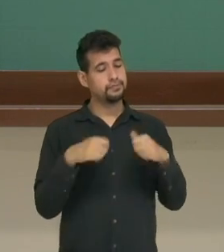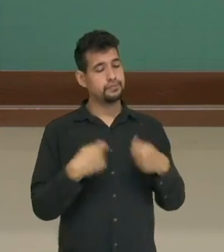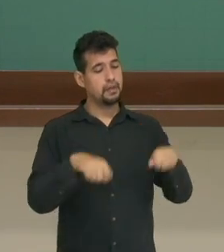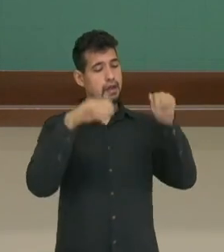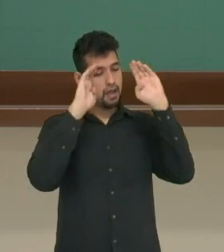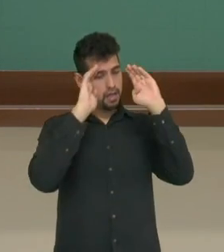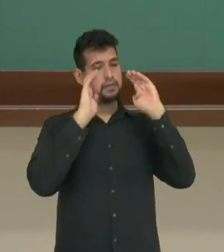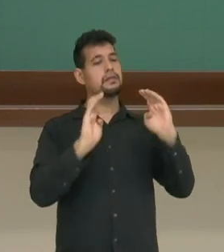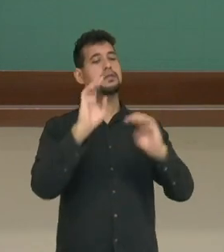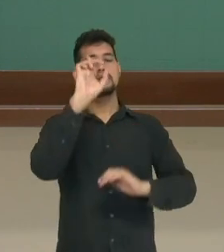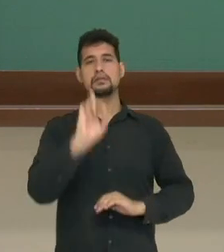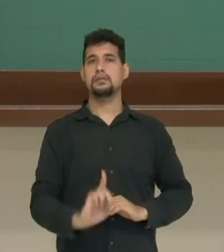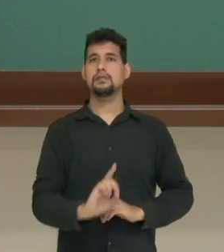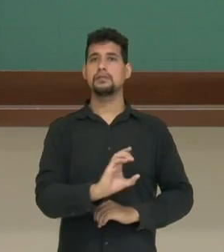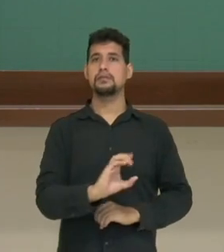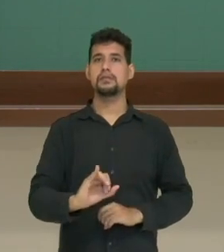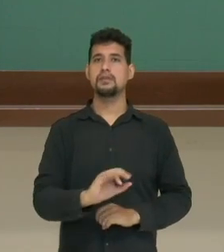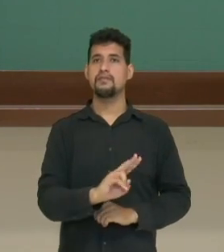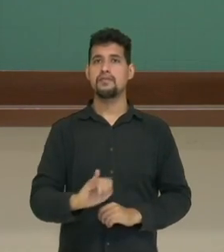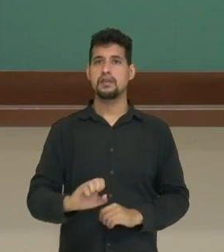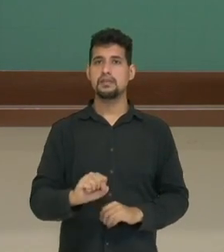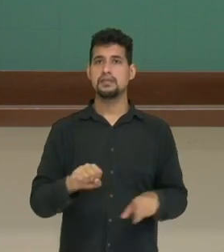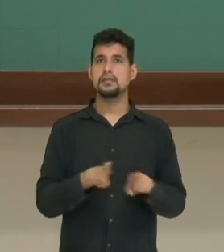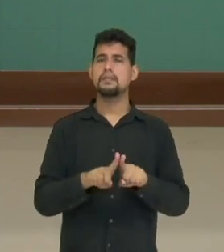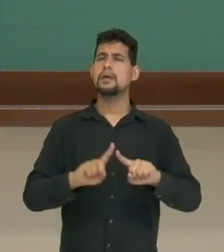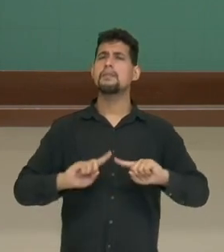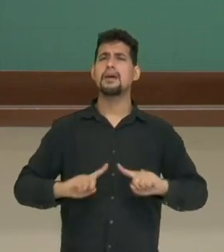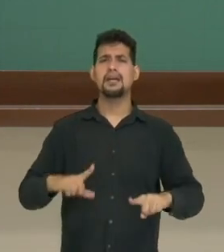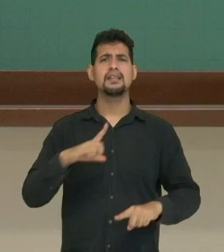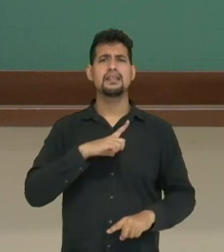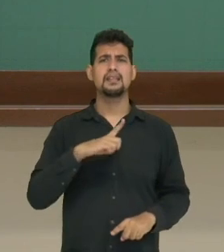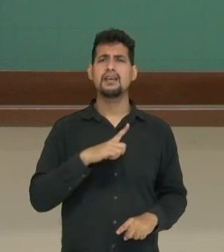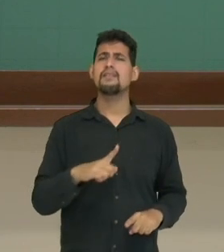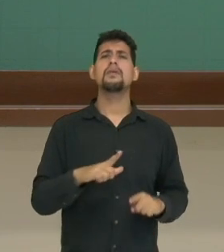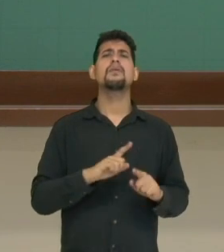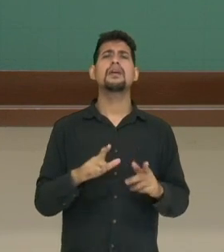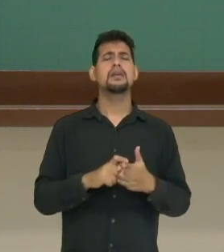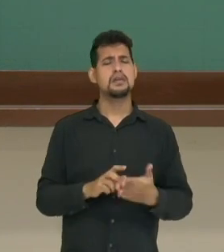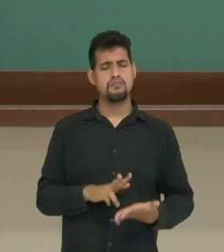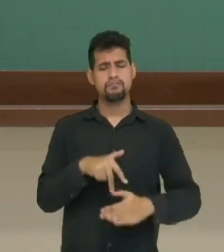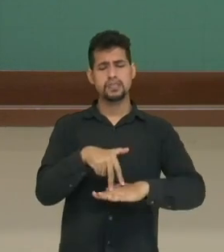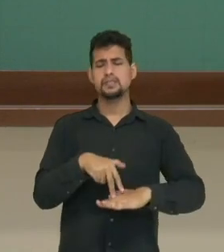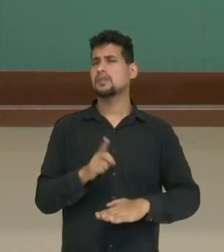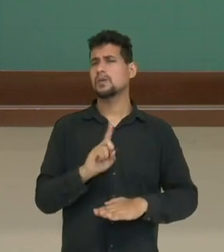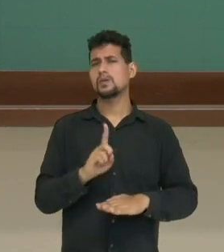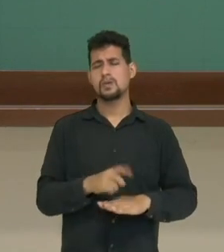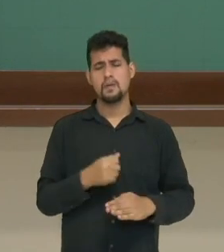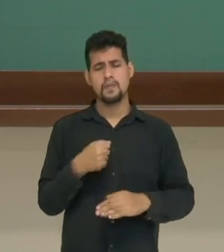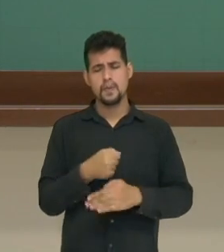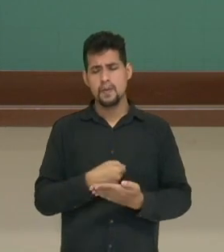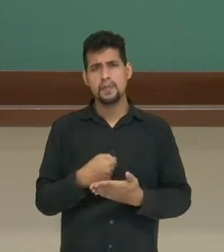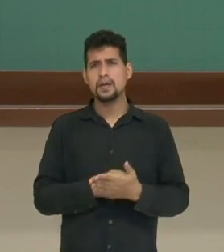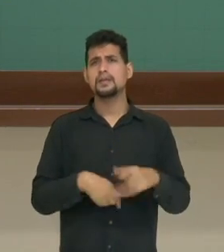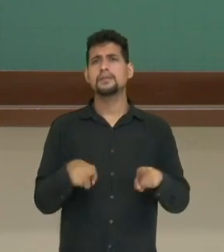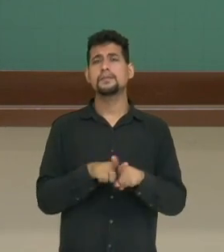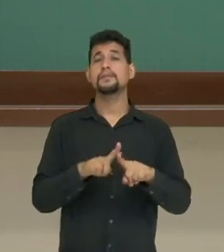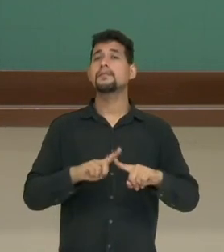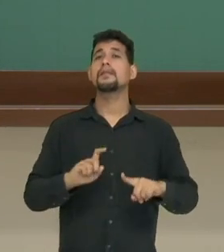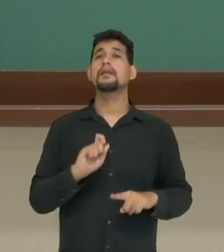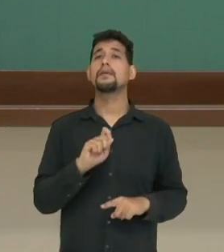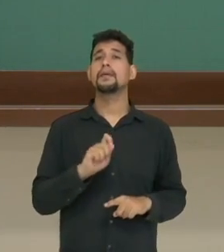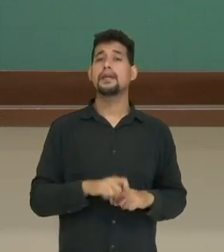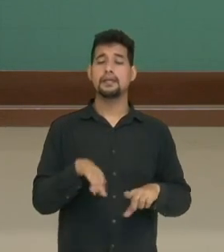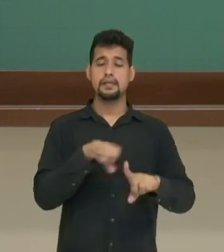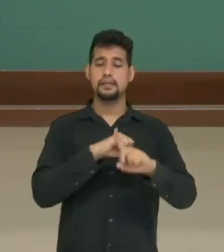direitos civis por parte do regime militar. Então, houve sim atos de resistência, não só de resistência armada, mas de resistência